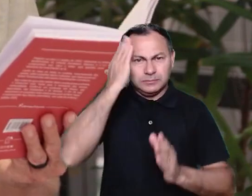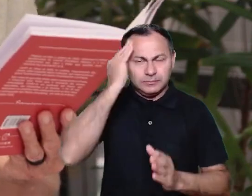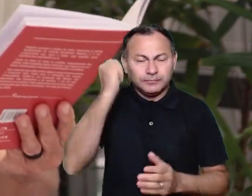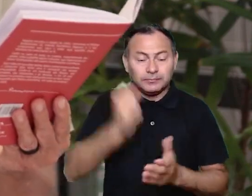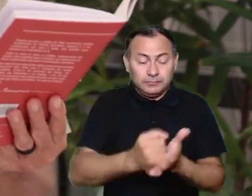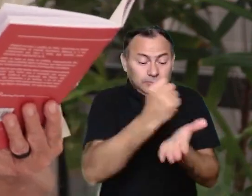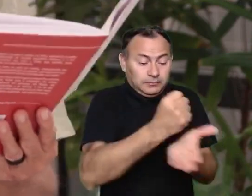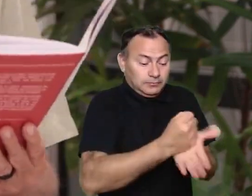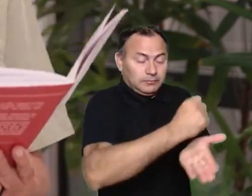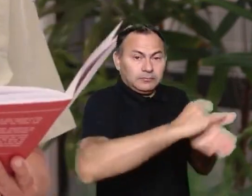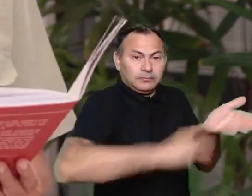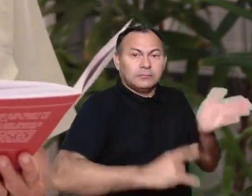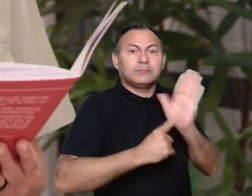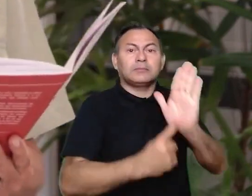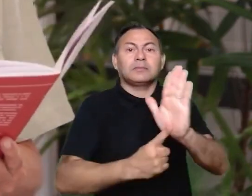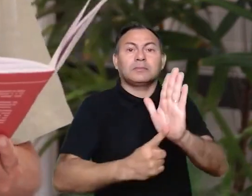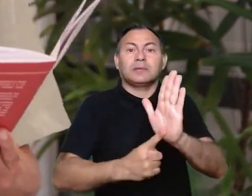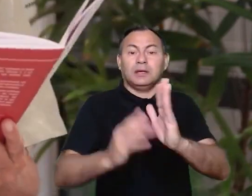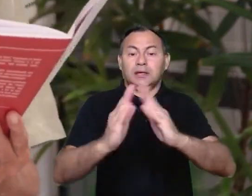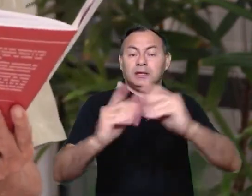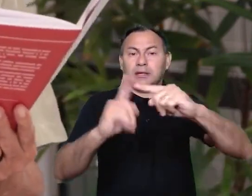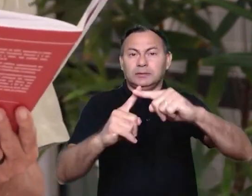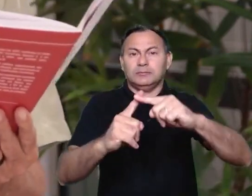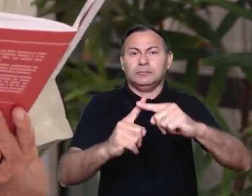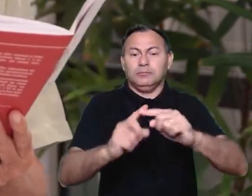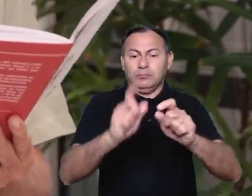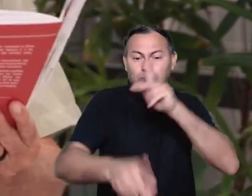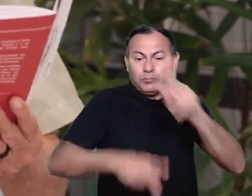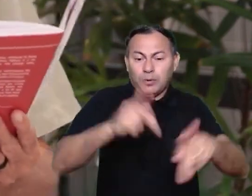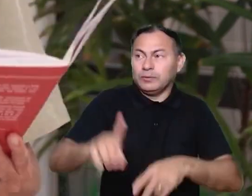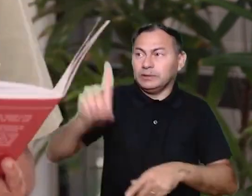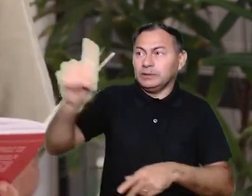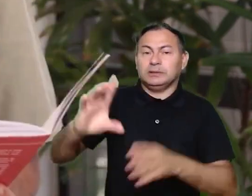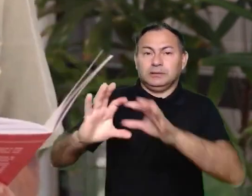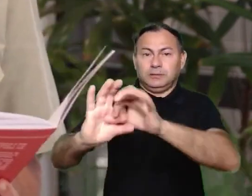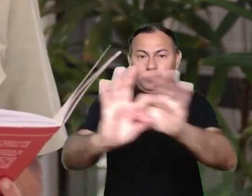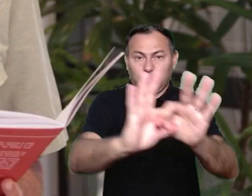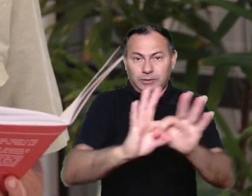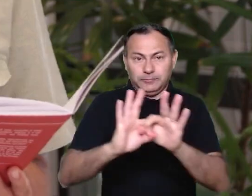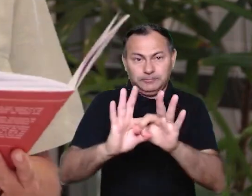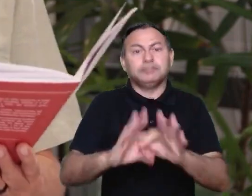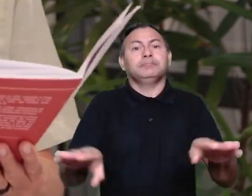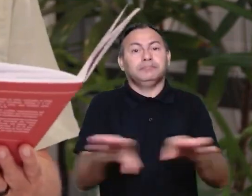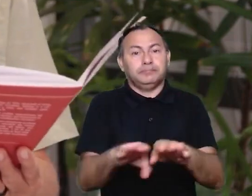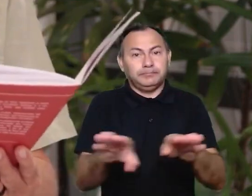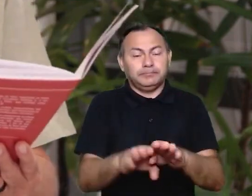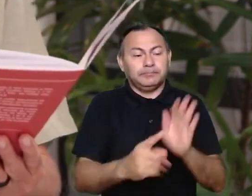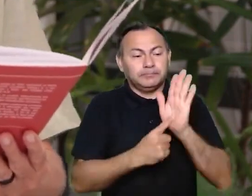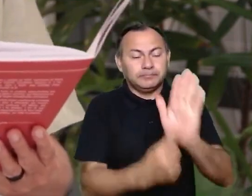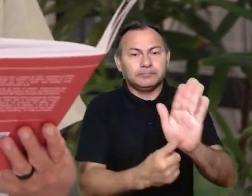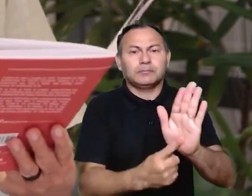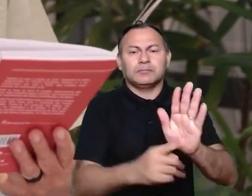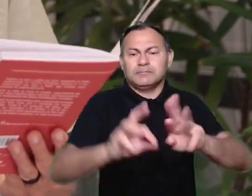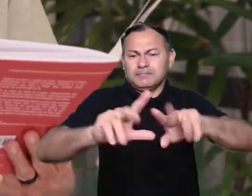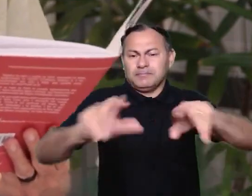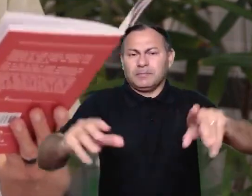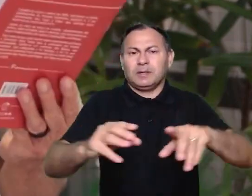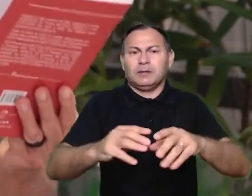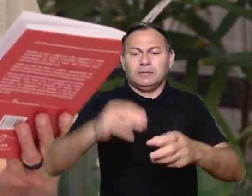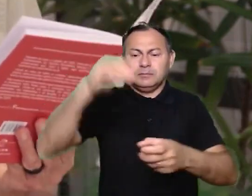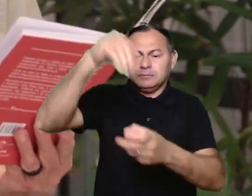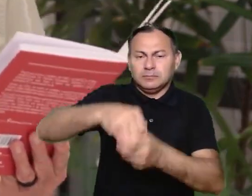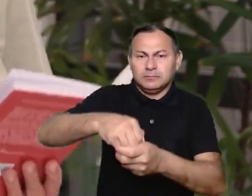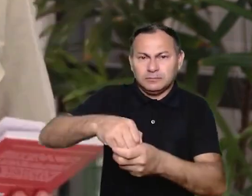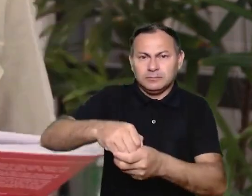sabemos. O documento apresenta a Igreja como povo de Deus em comunhão e também apresenta os